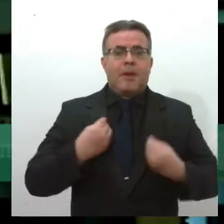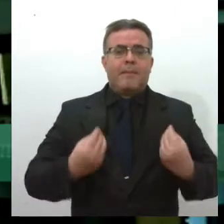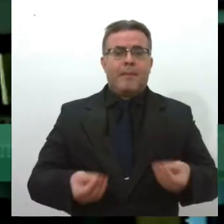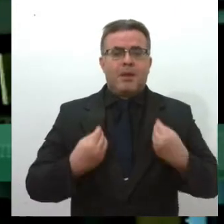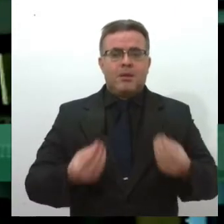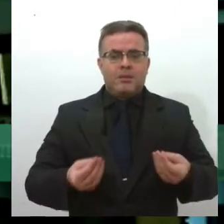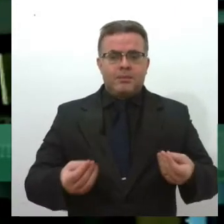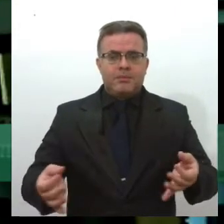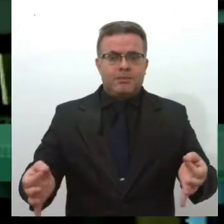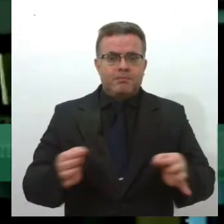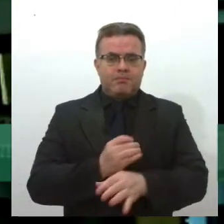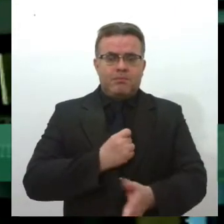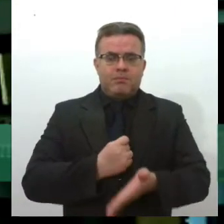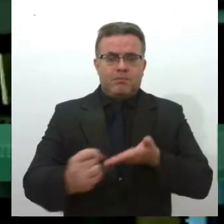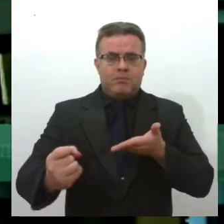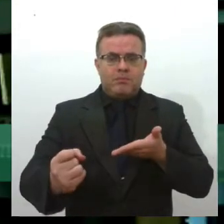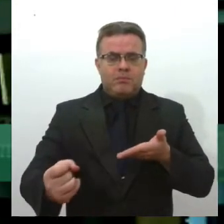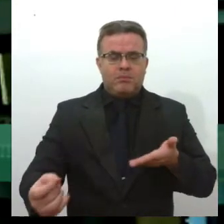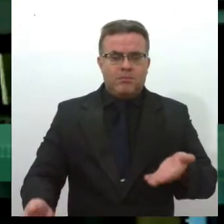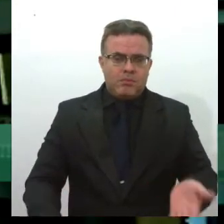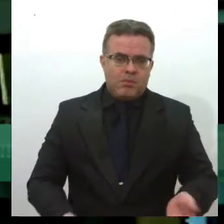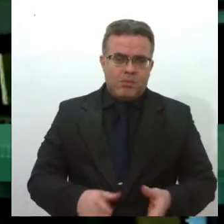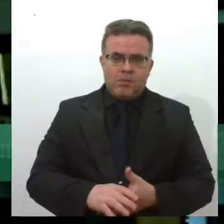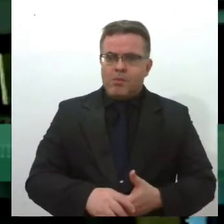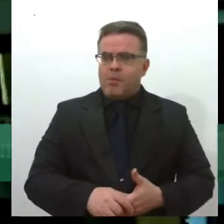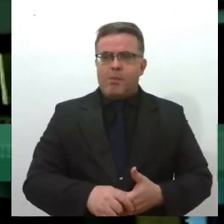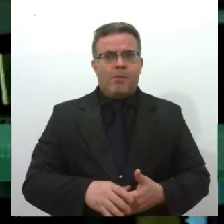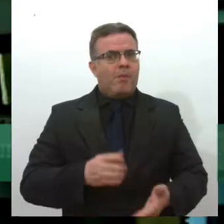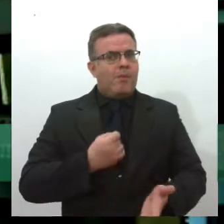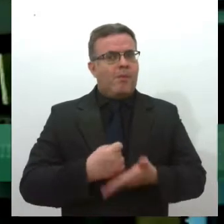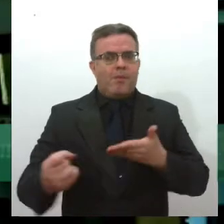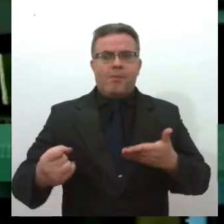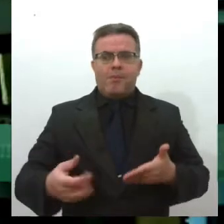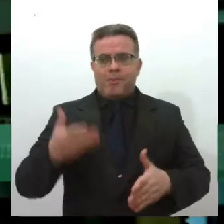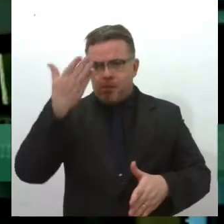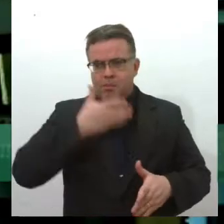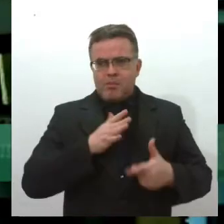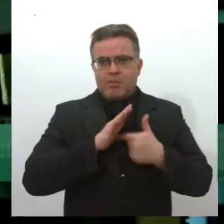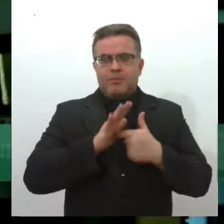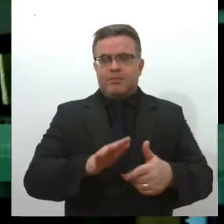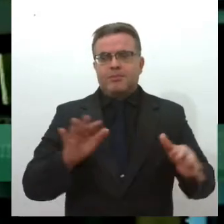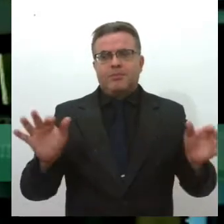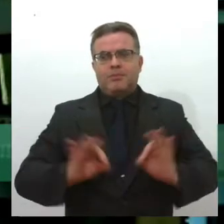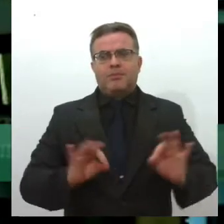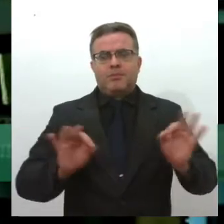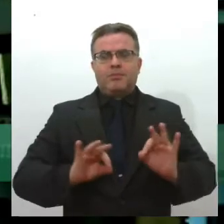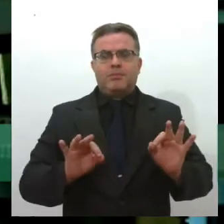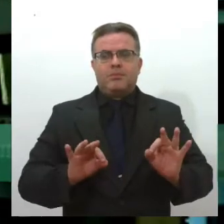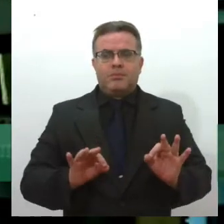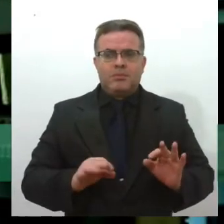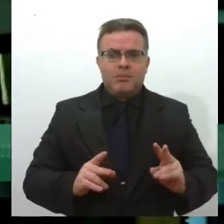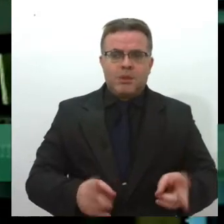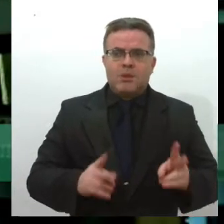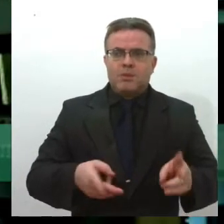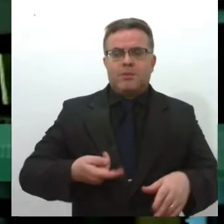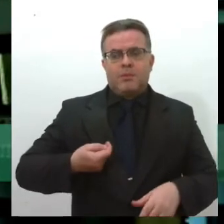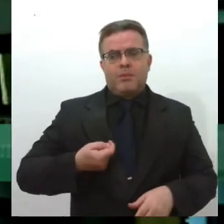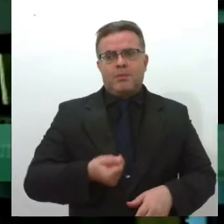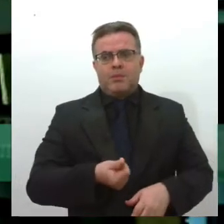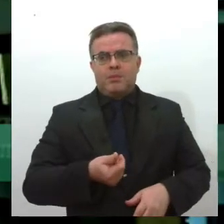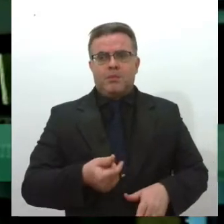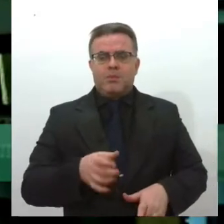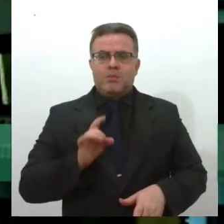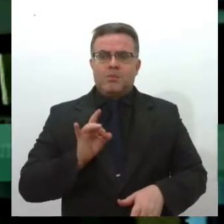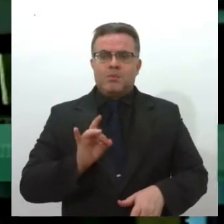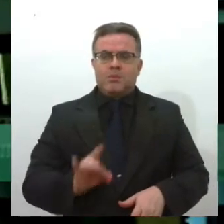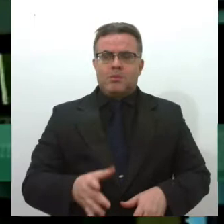Ah, vamos punir por improbidade administrativa? Não pode mais. Porque se você não provar que a pessoa fez isso para obter uma vantagem devida, tipo uma propina, simplesmente